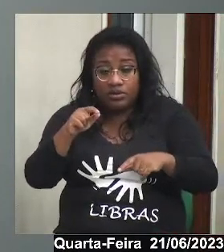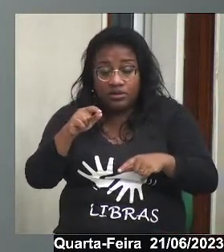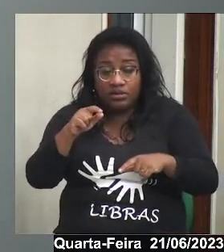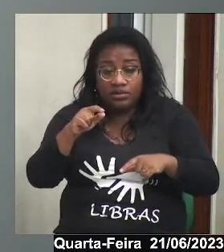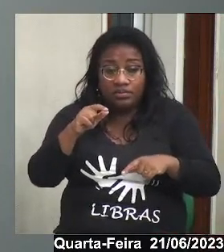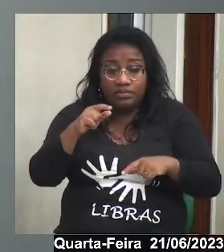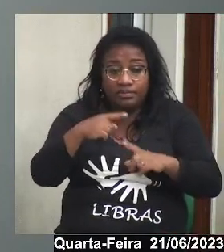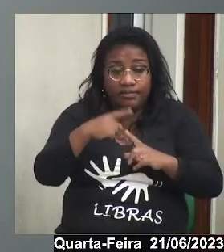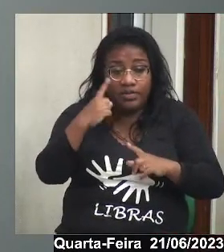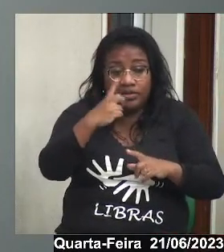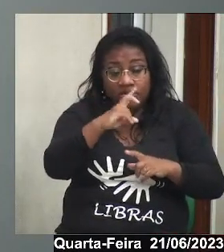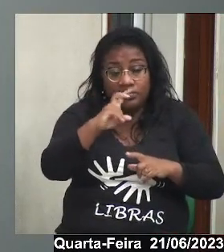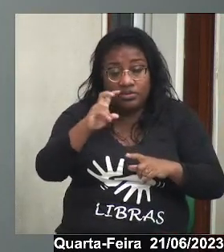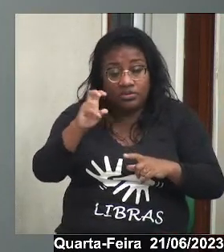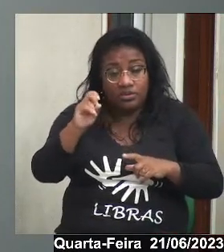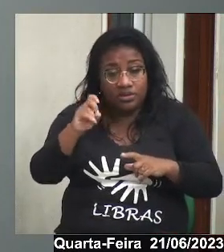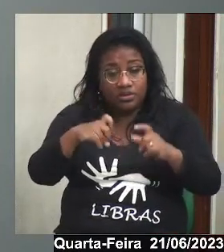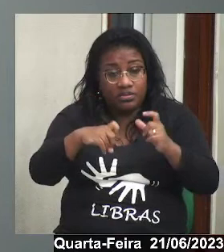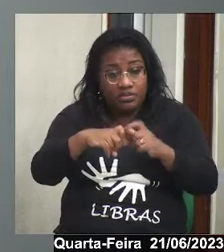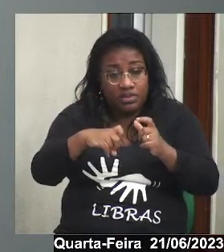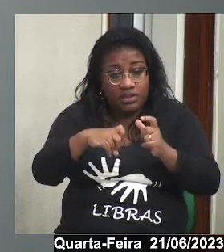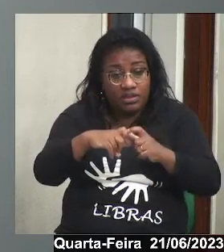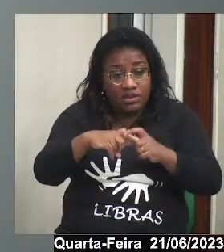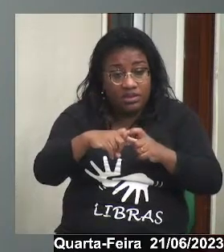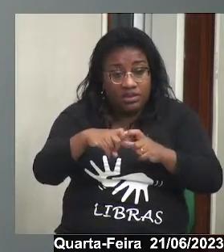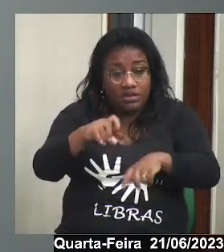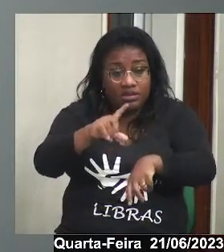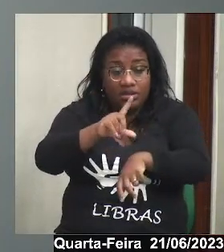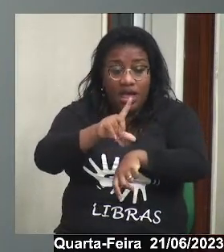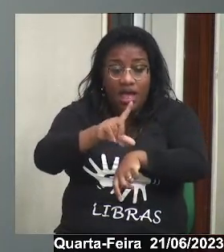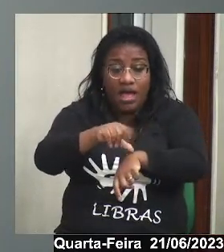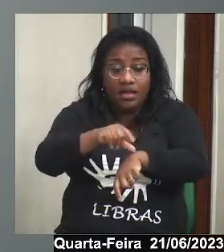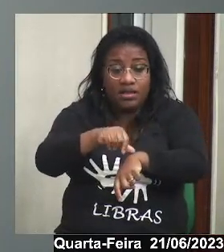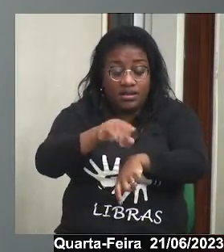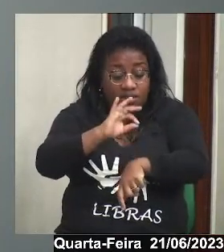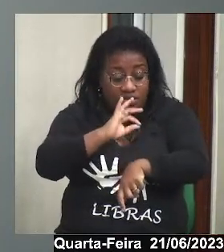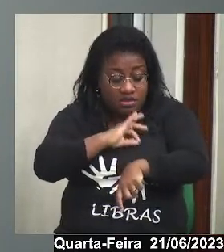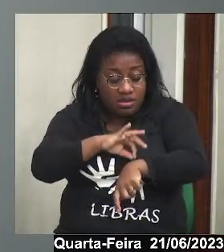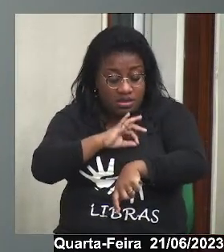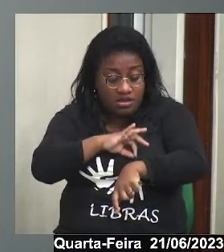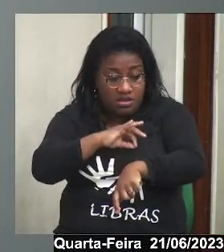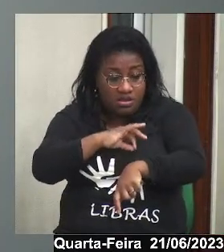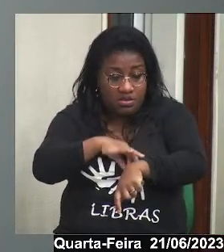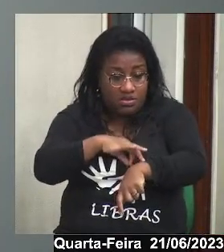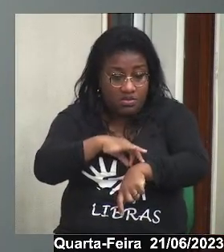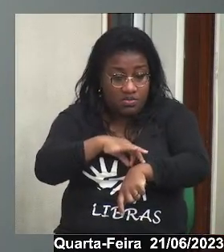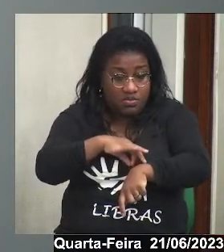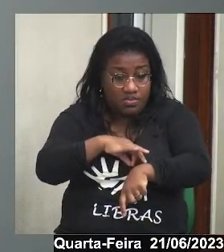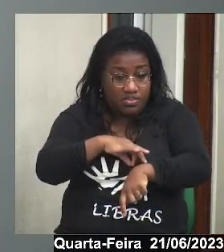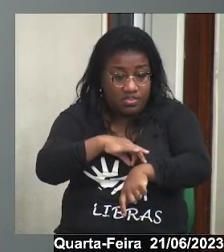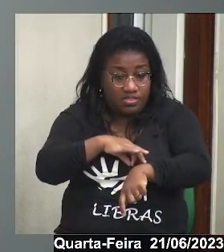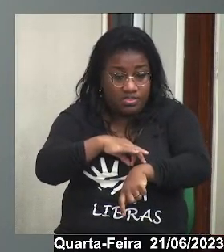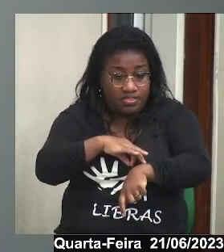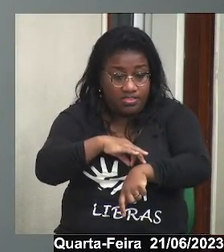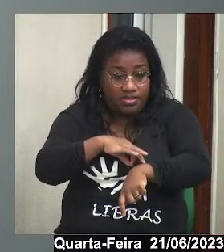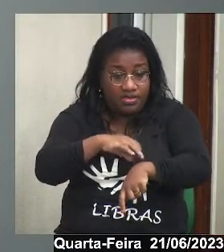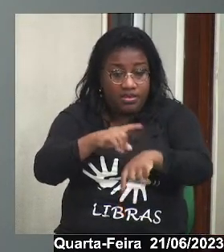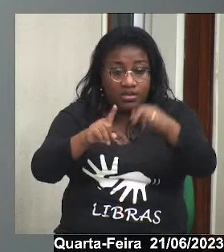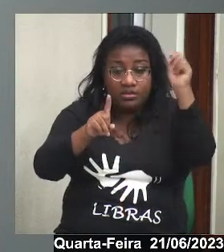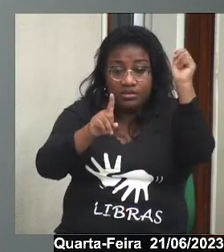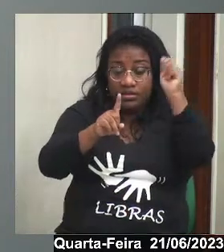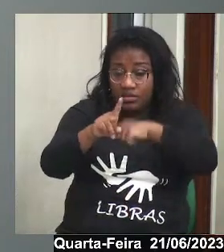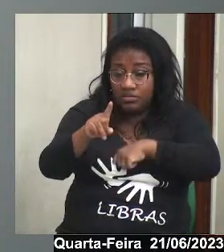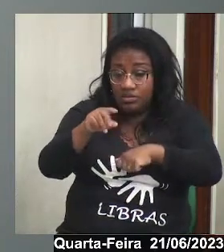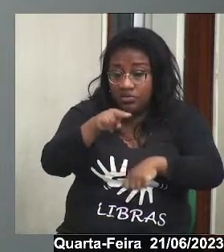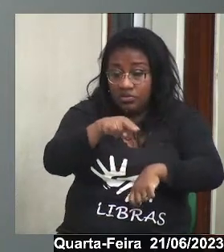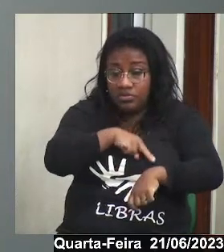das Artes estão com seus plantões atrasados. Tem relato de médico com plantão atrasado de novembro do